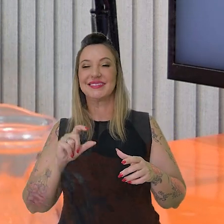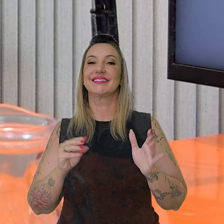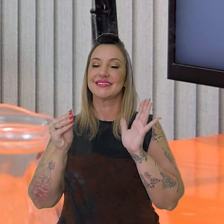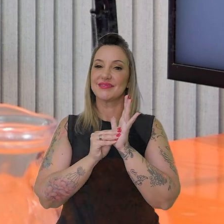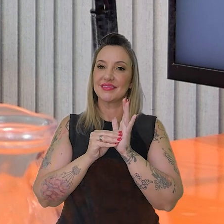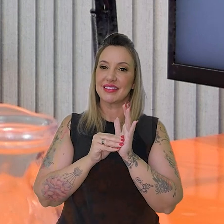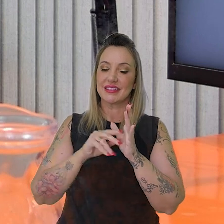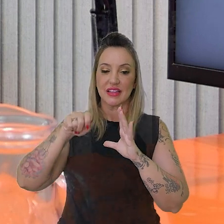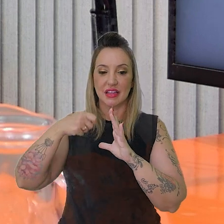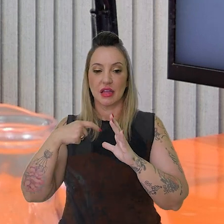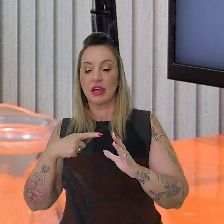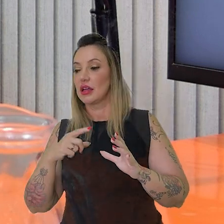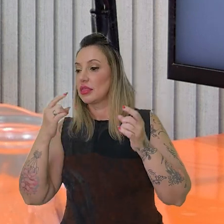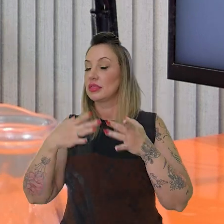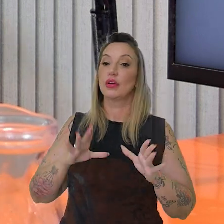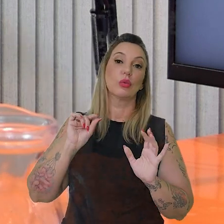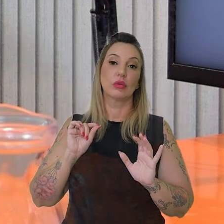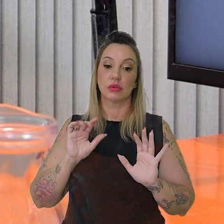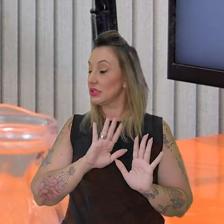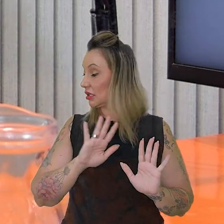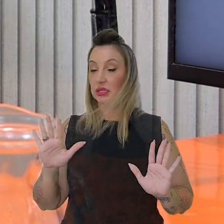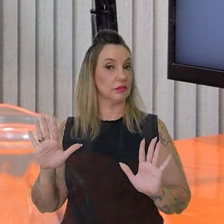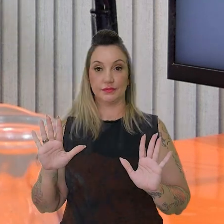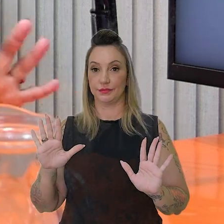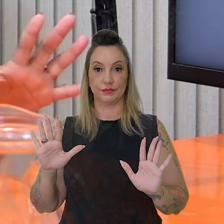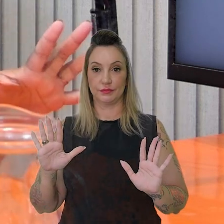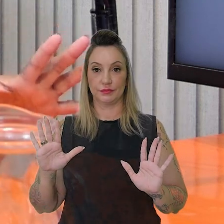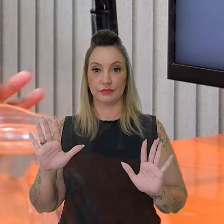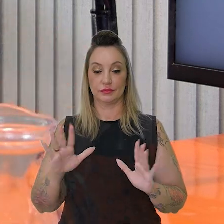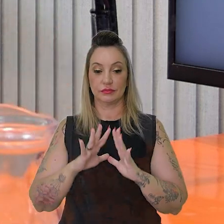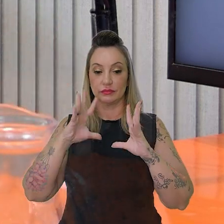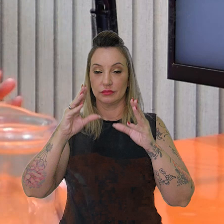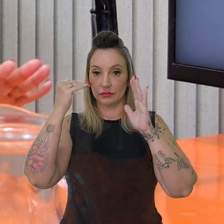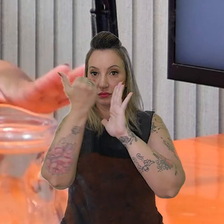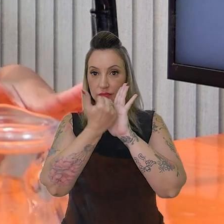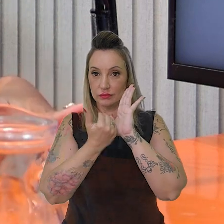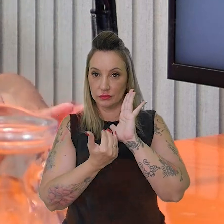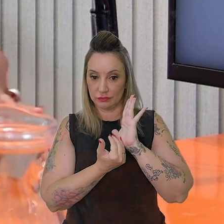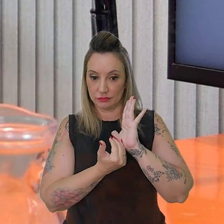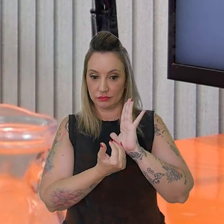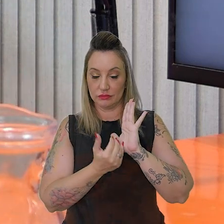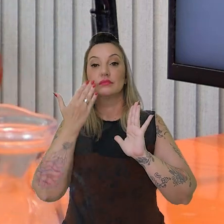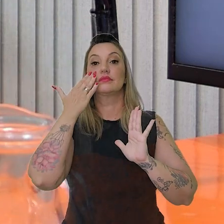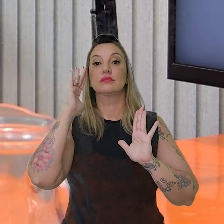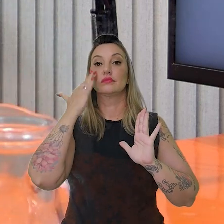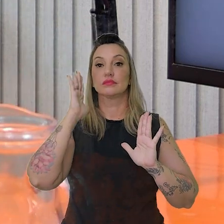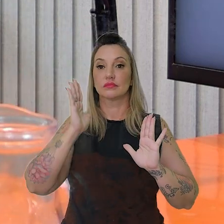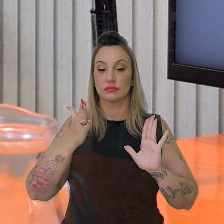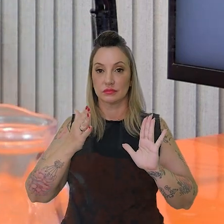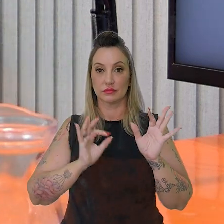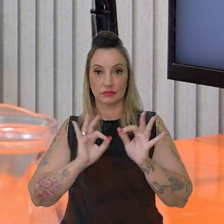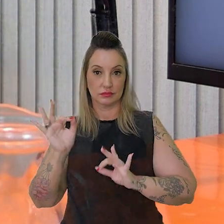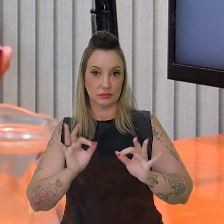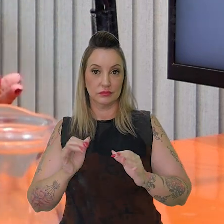detalhadinho para Ai que que vai ter lá não uhum não tá tudo lá você vai entender